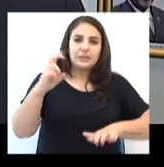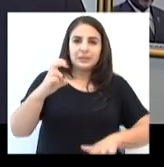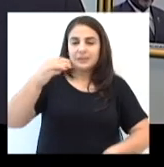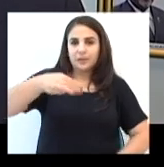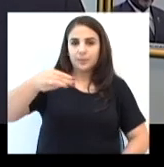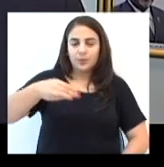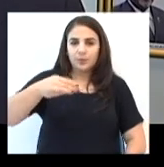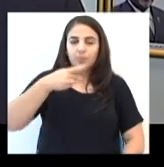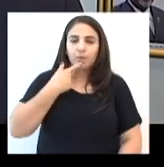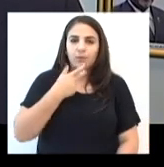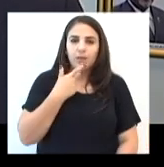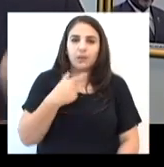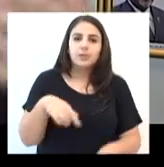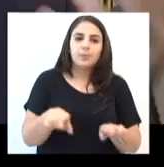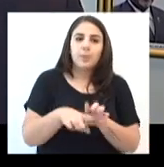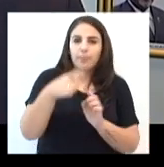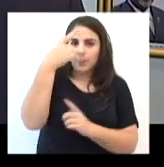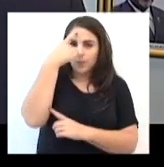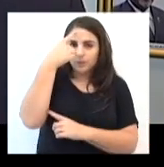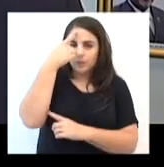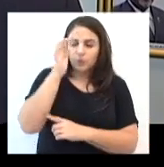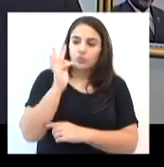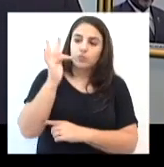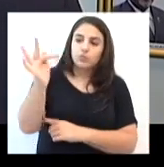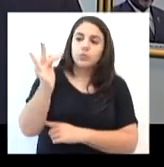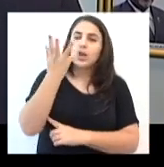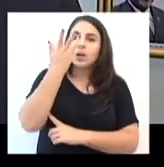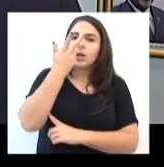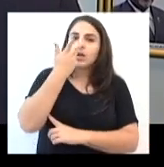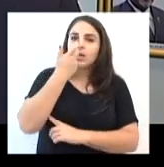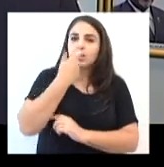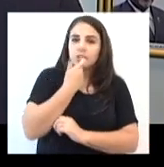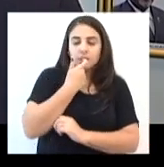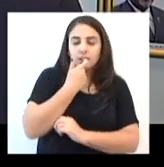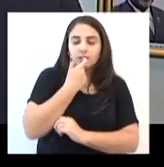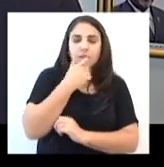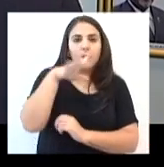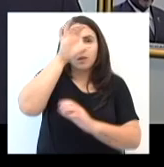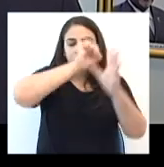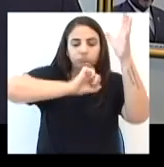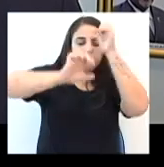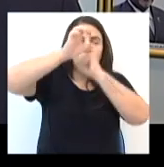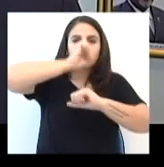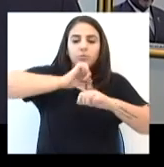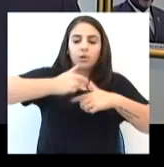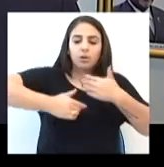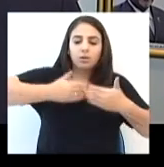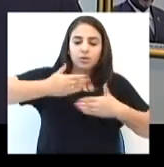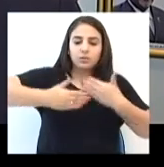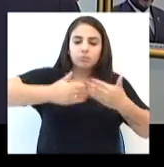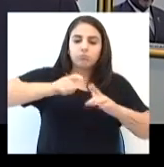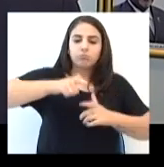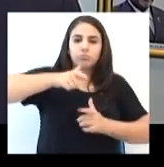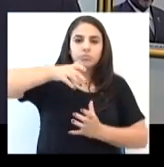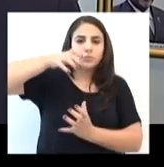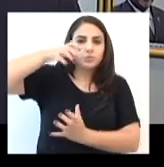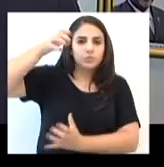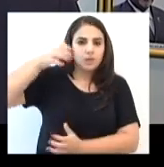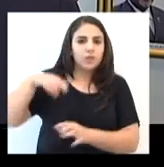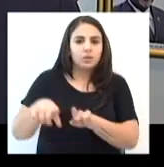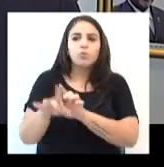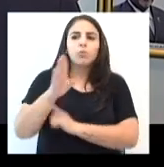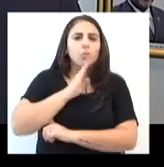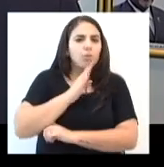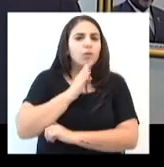falar, e até pensando no futuro, porque são crianças que estão aprendendo e estão crescendo e que cresçam, então, tendo